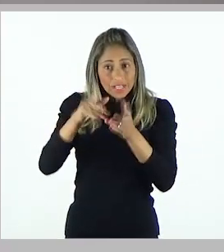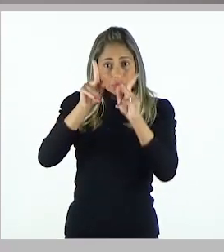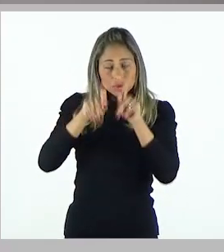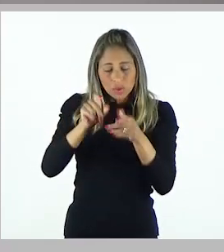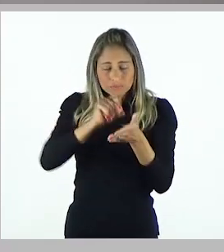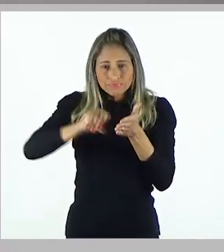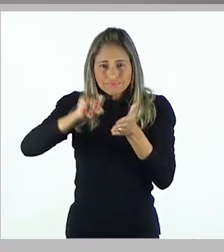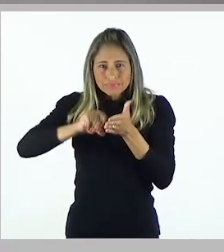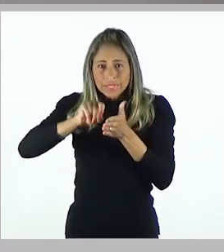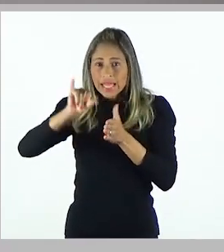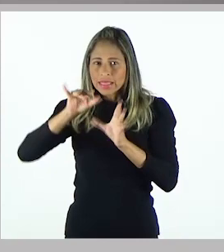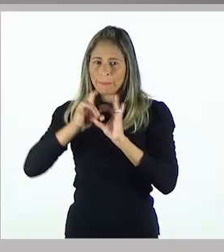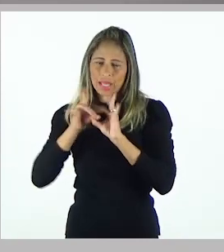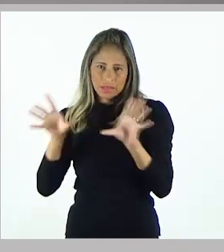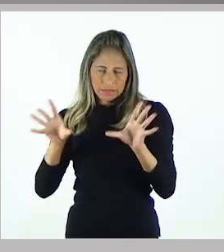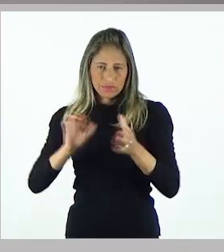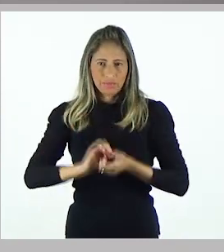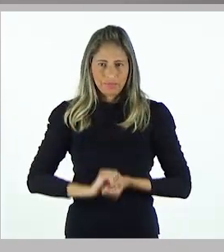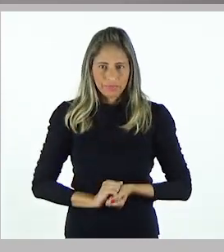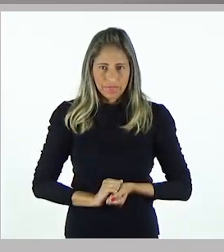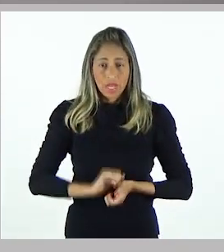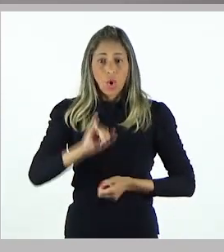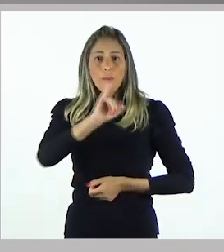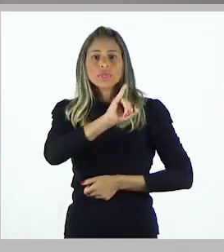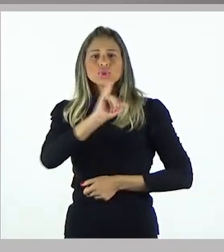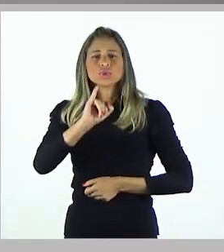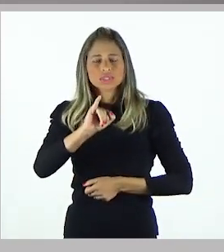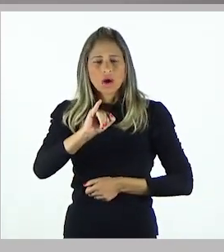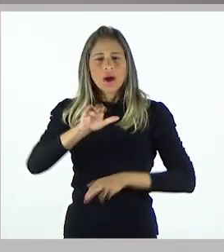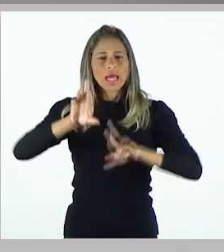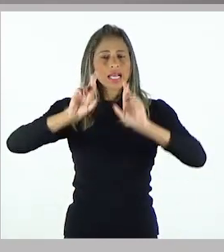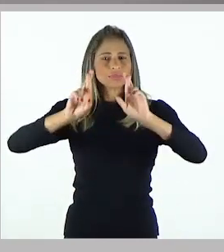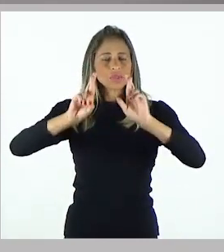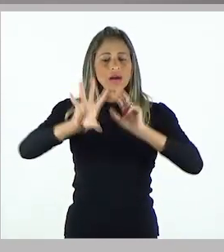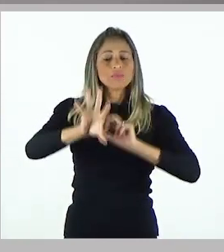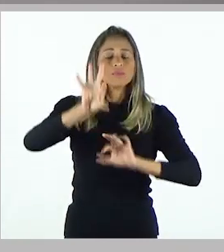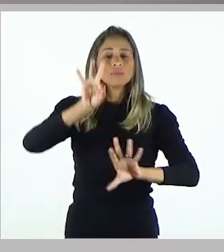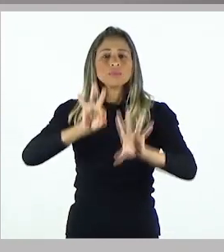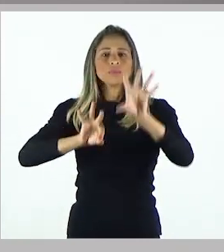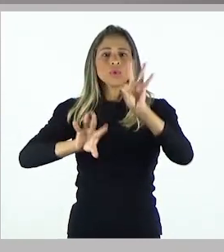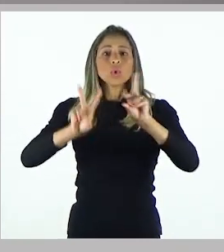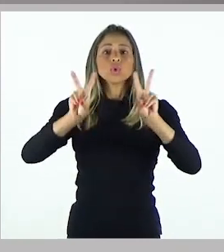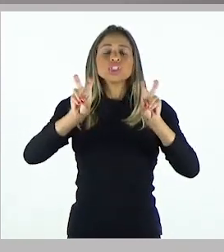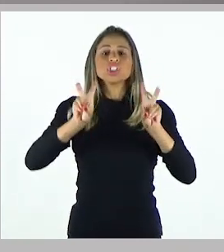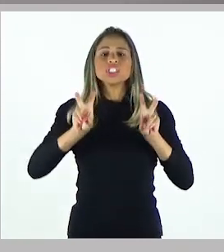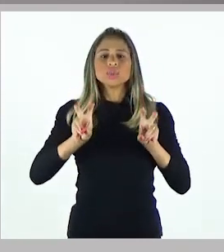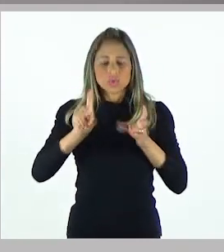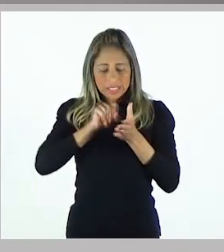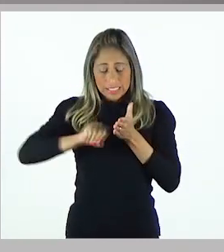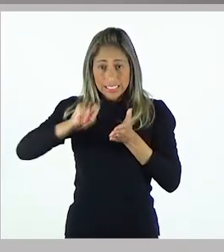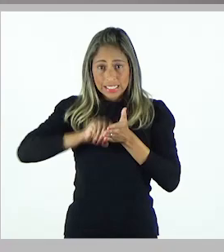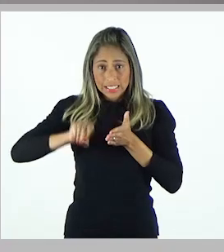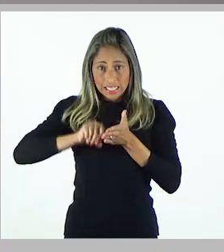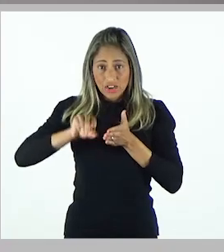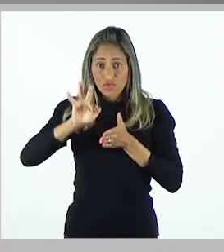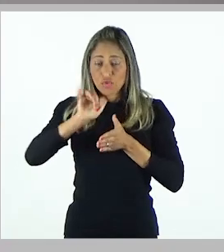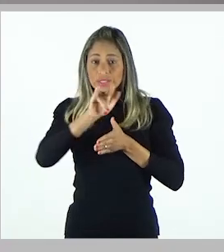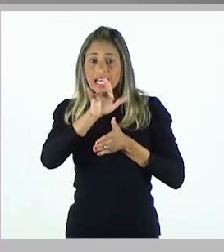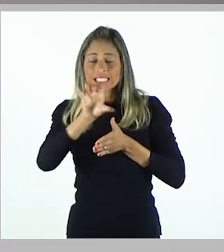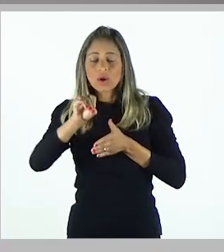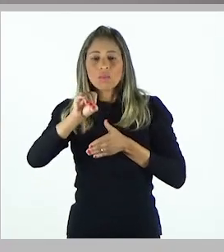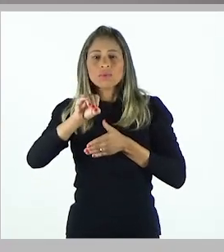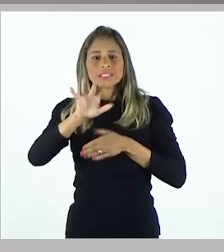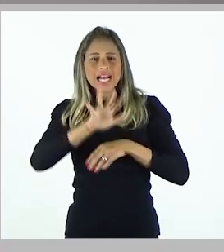pelos editores e autores independentes. Como instituição responsável por selecionar os títulos inscritos, a